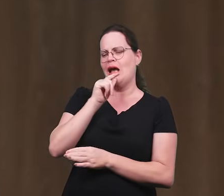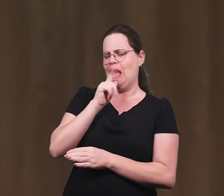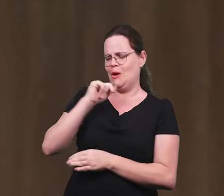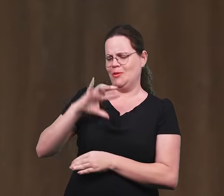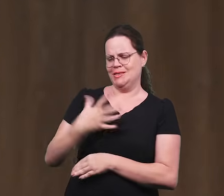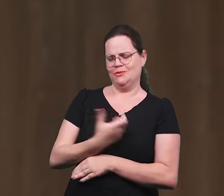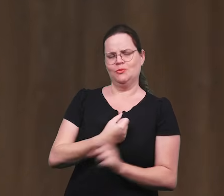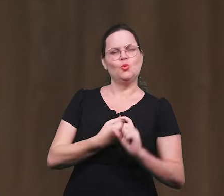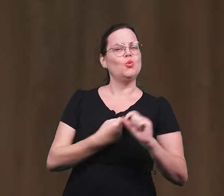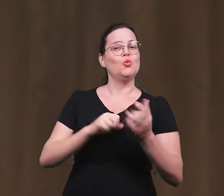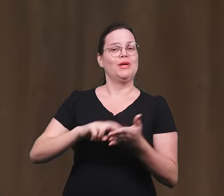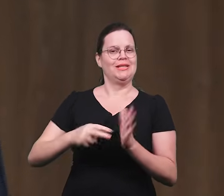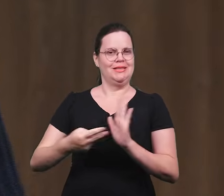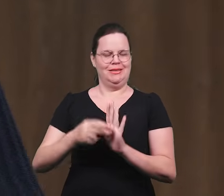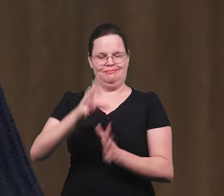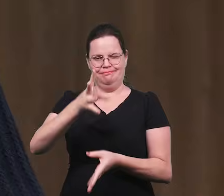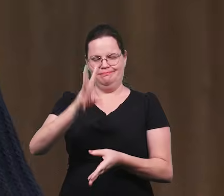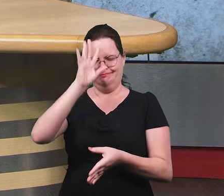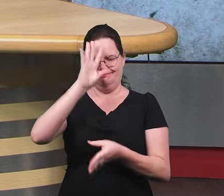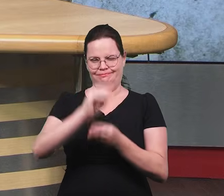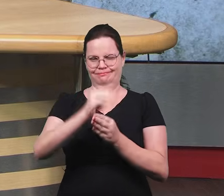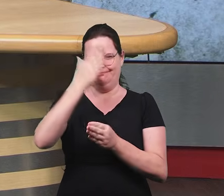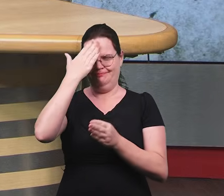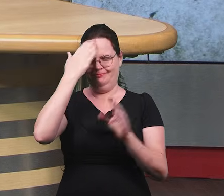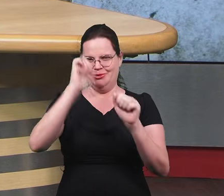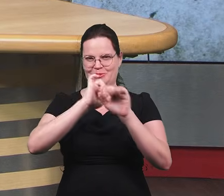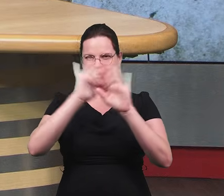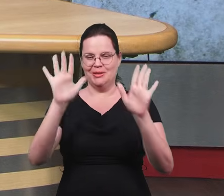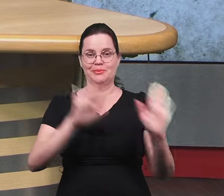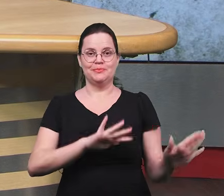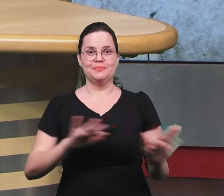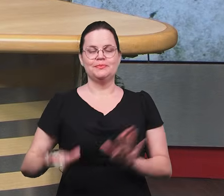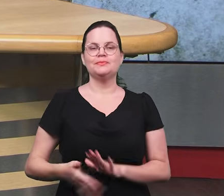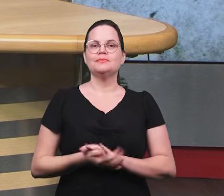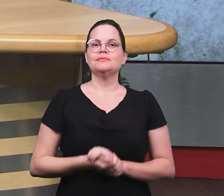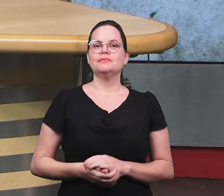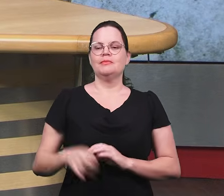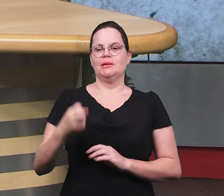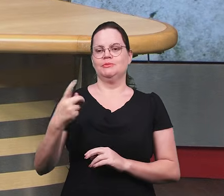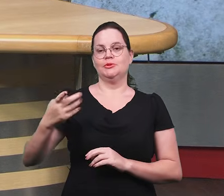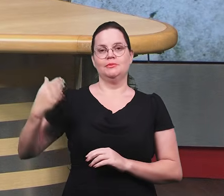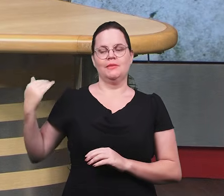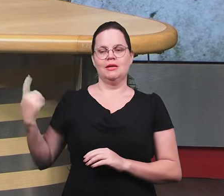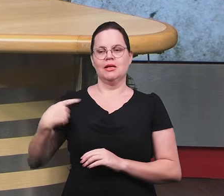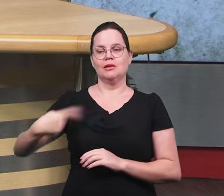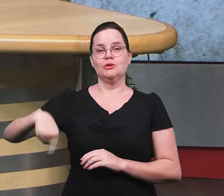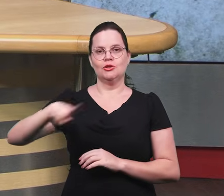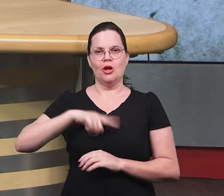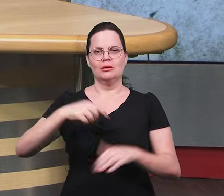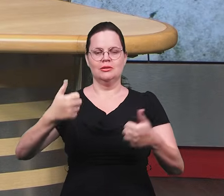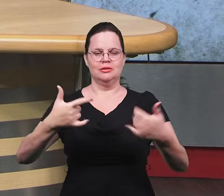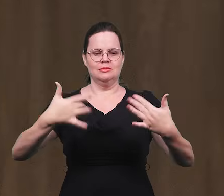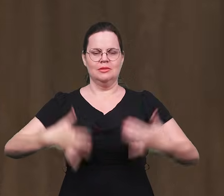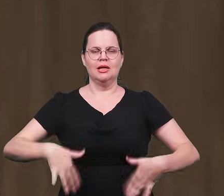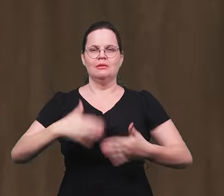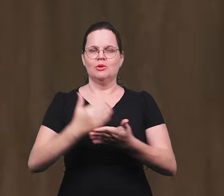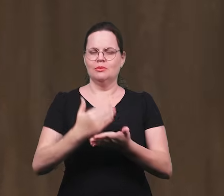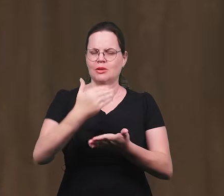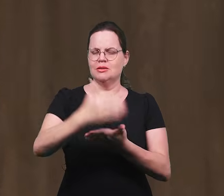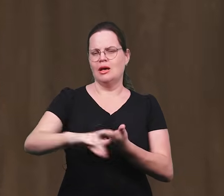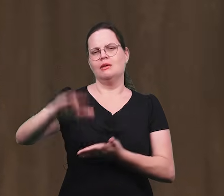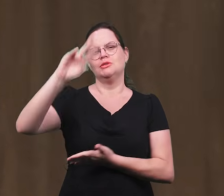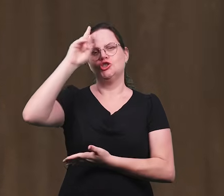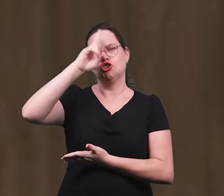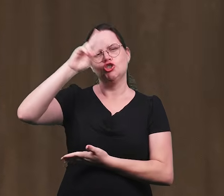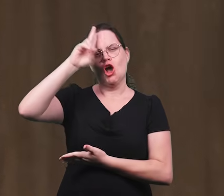salvação. Amém, glória a Jesus. Andréia, nós falamos no episódio anterior sobre essa história, começamos